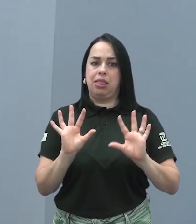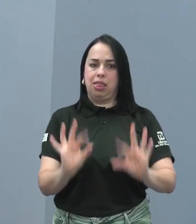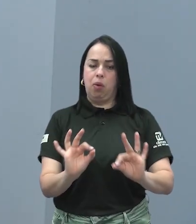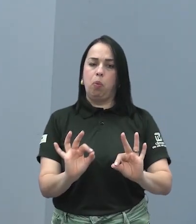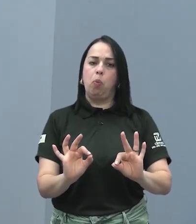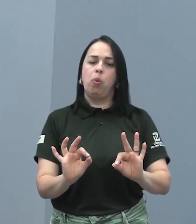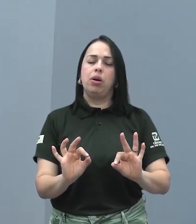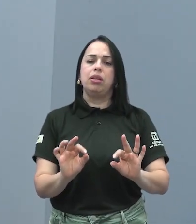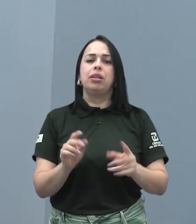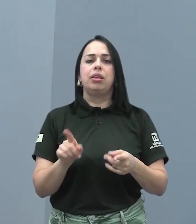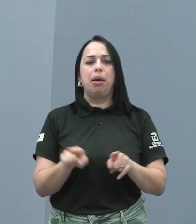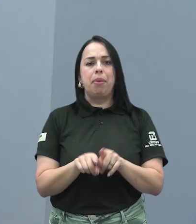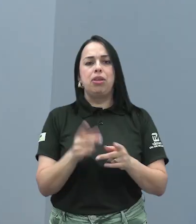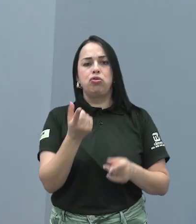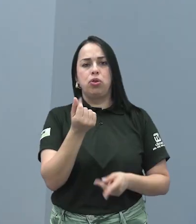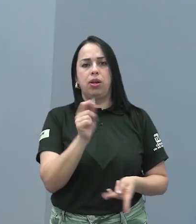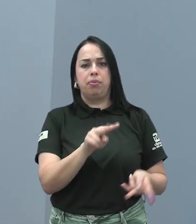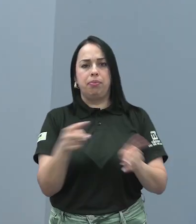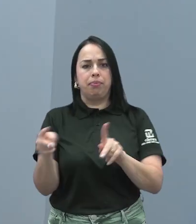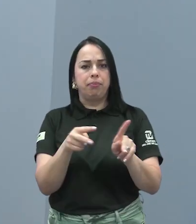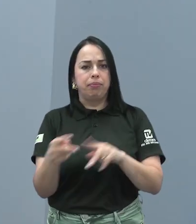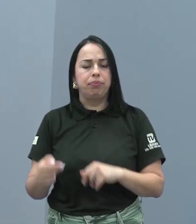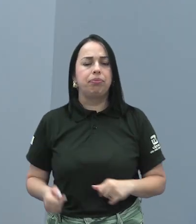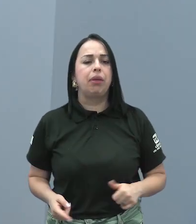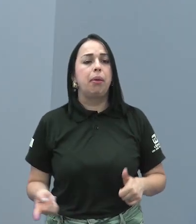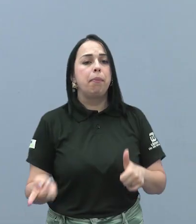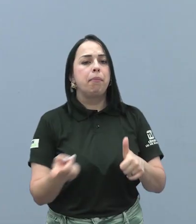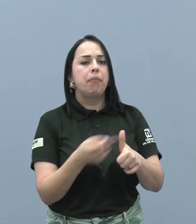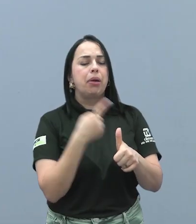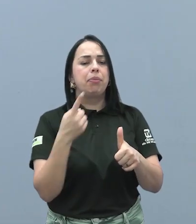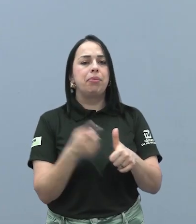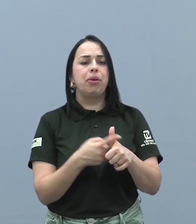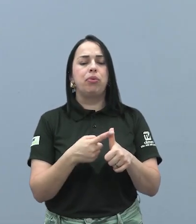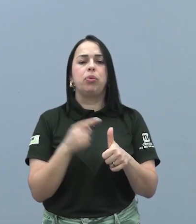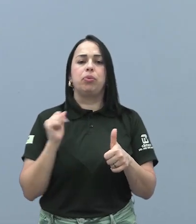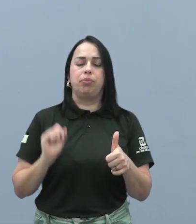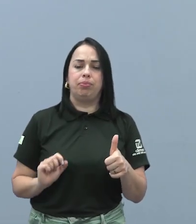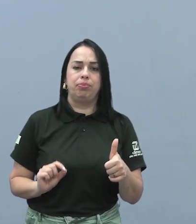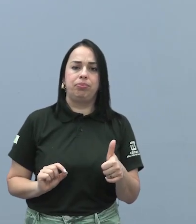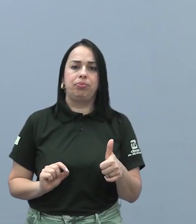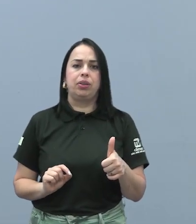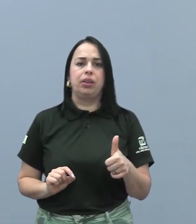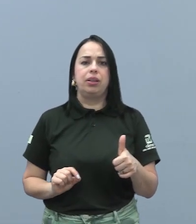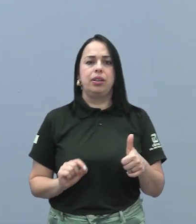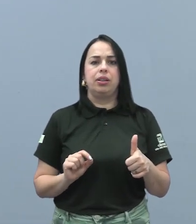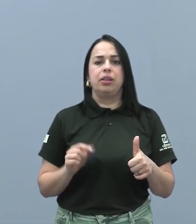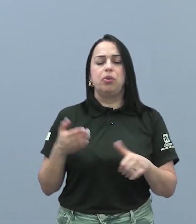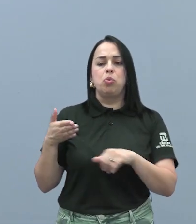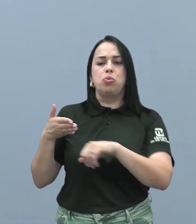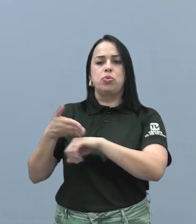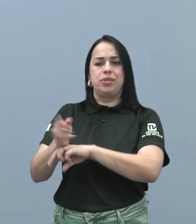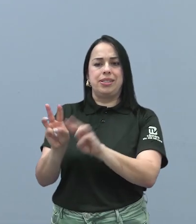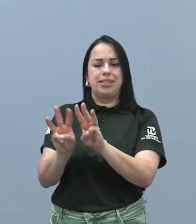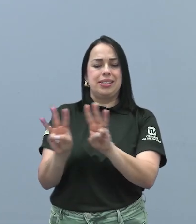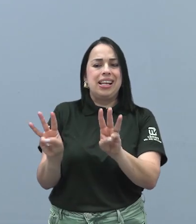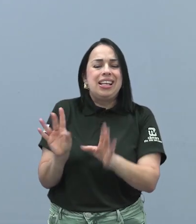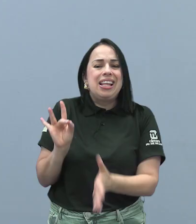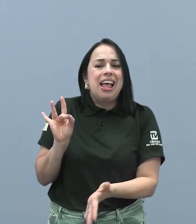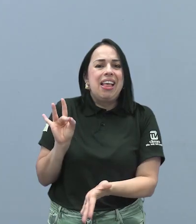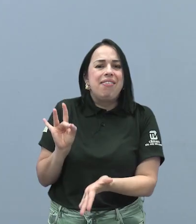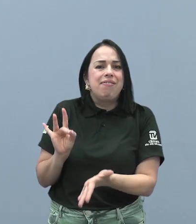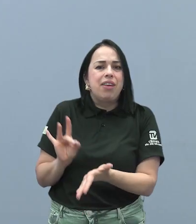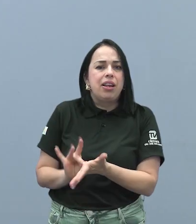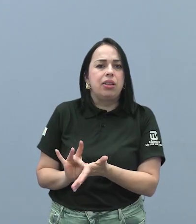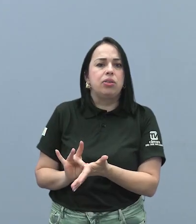sinais antes de concretizar compras e transações financeiras. A primeira coisa que você tem que fazer é confirmar se aquilo que você está